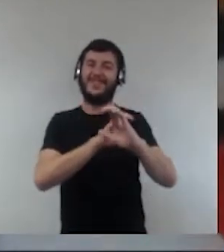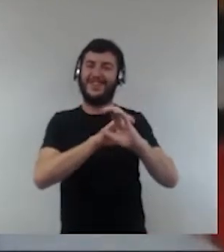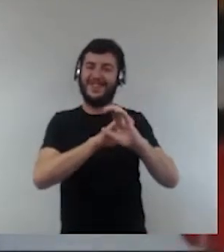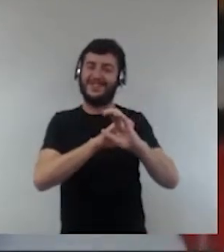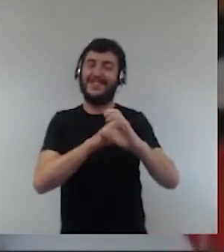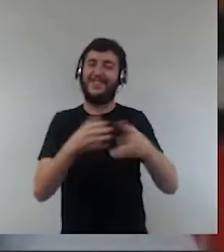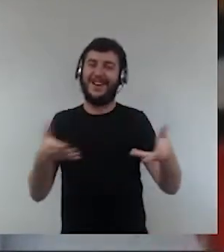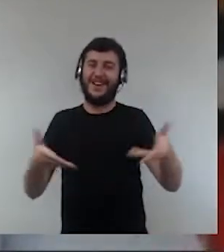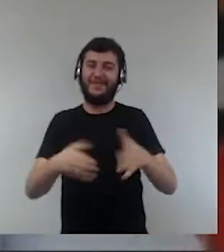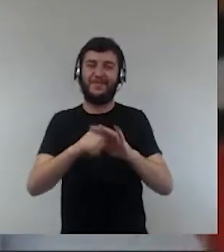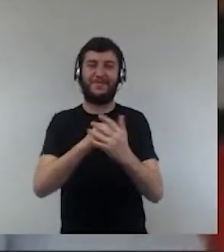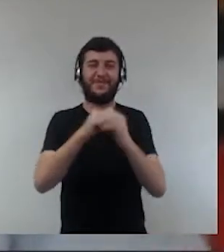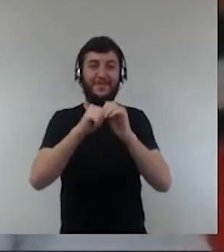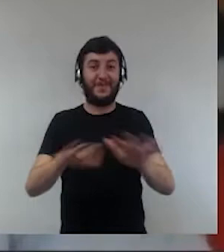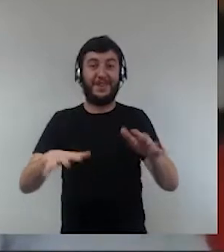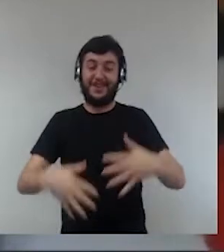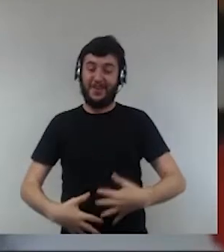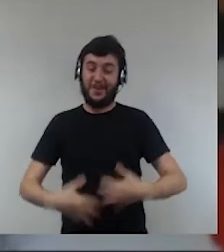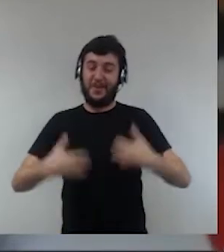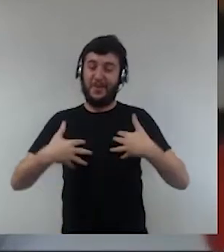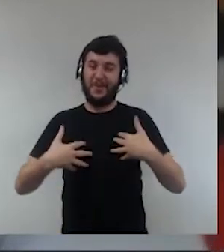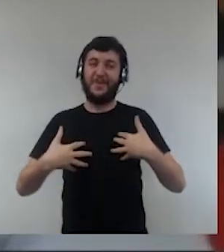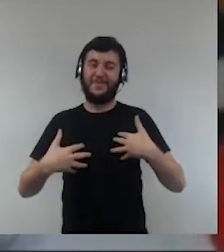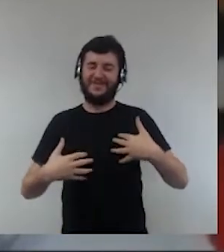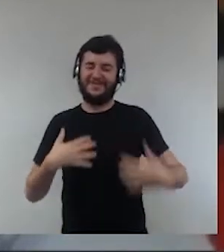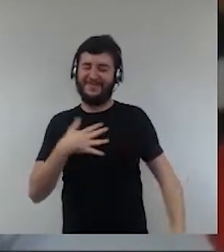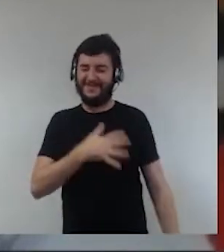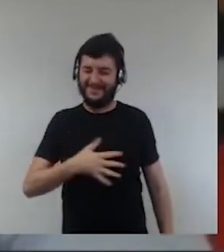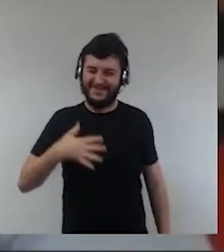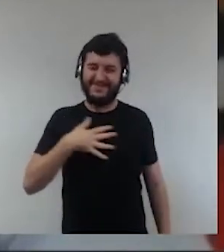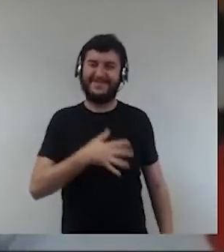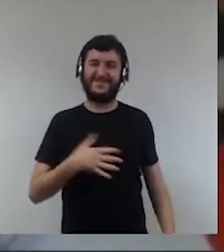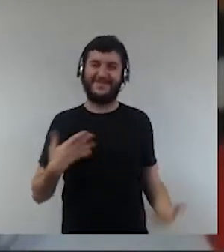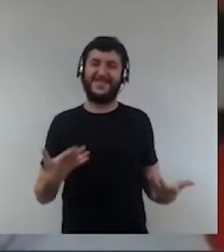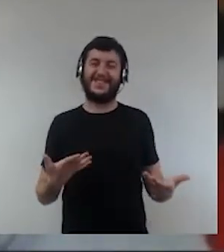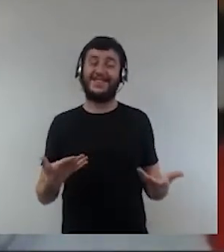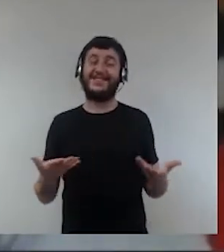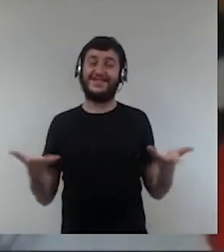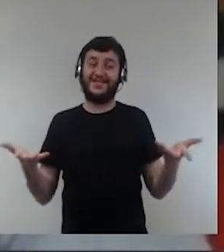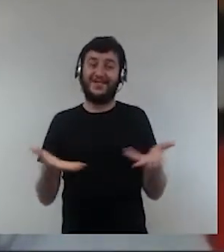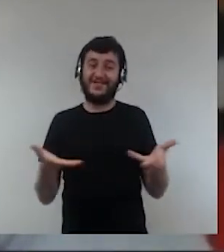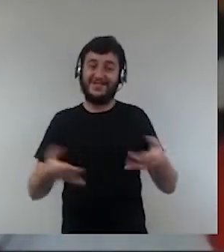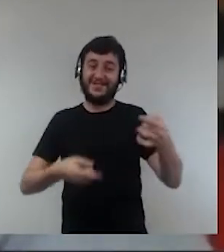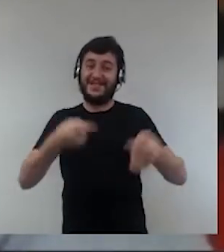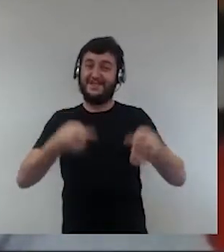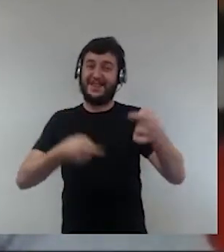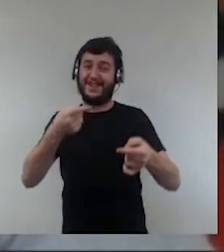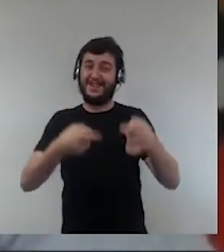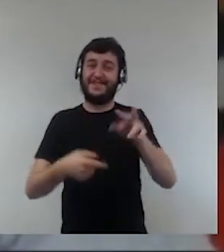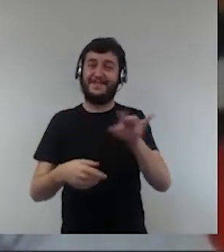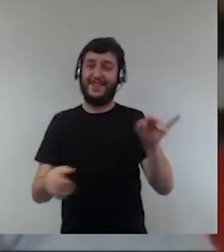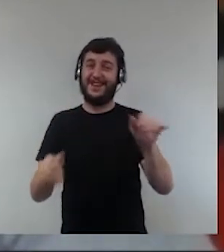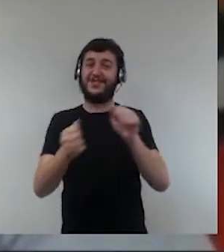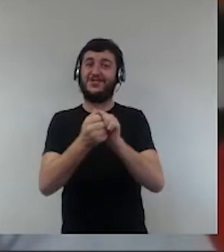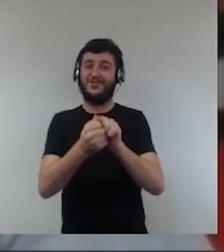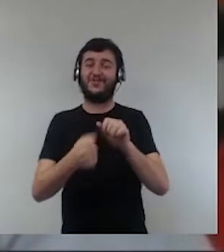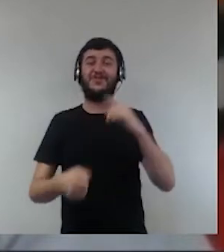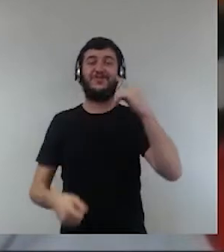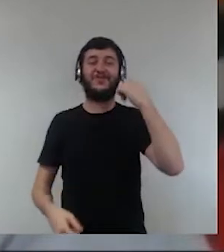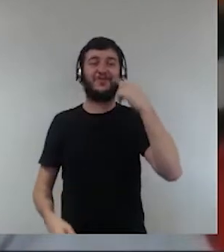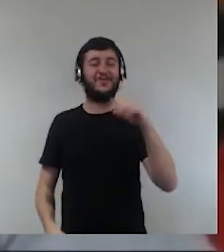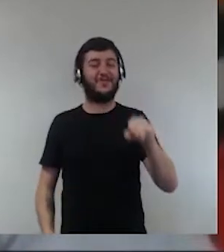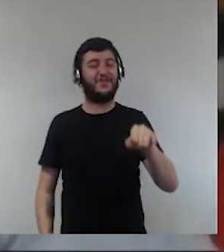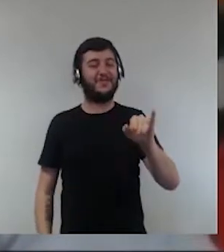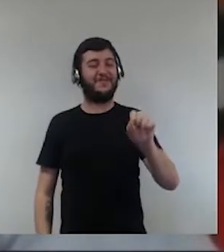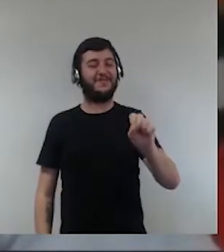honra e a satisfação muito grande de ter aqui conosco nesse debate o Dr. Misael